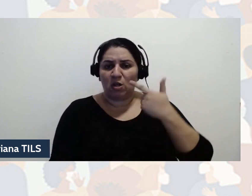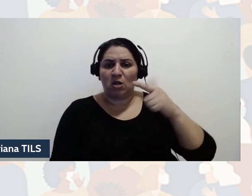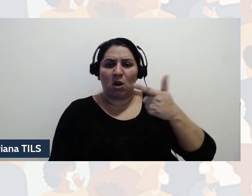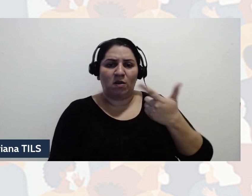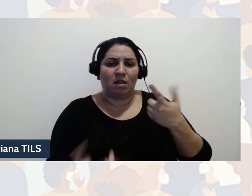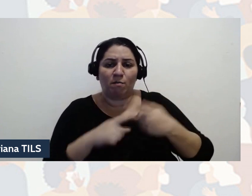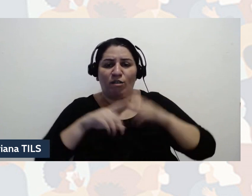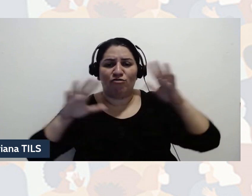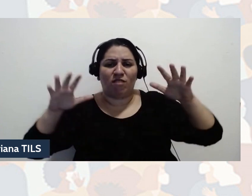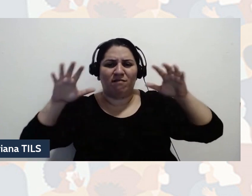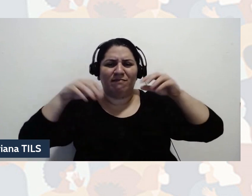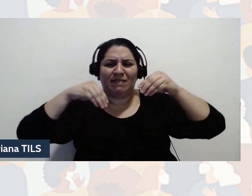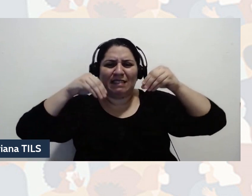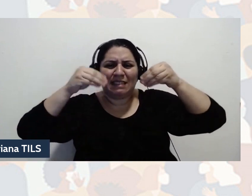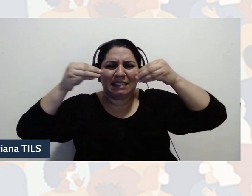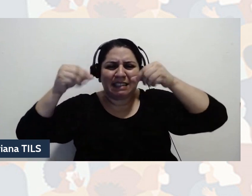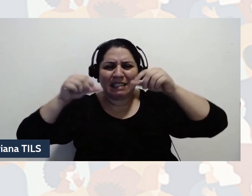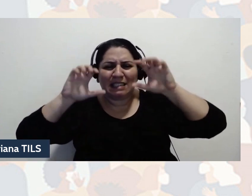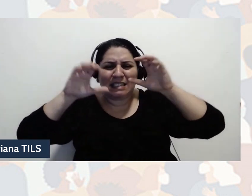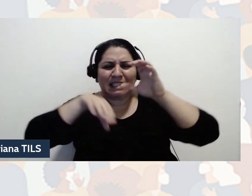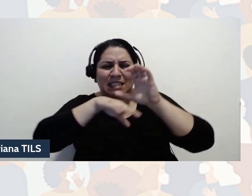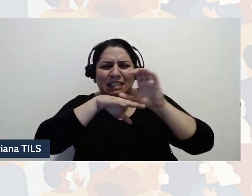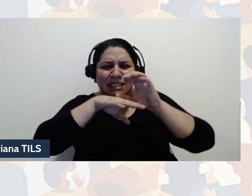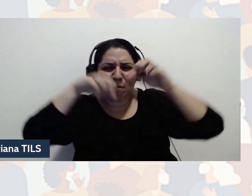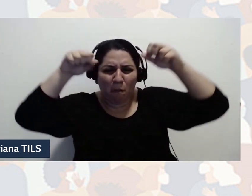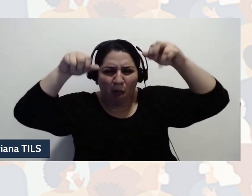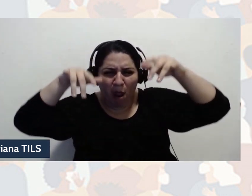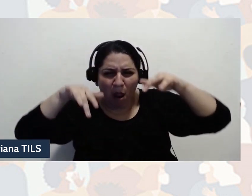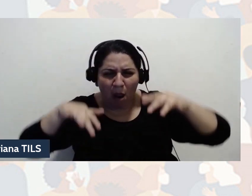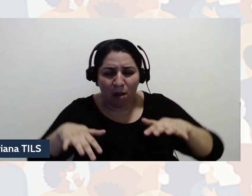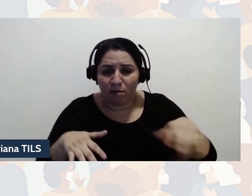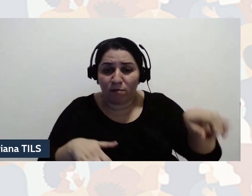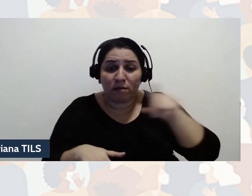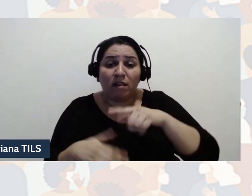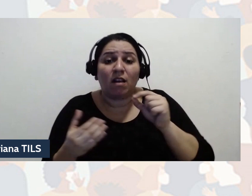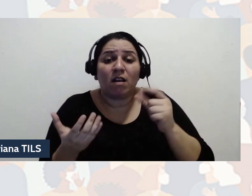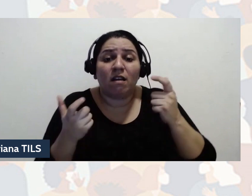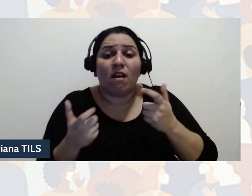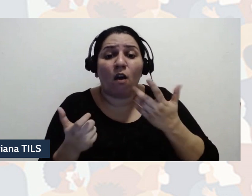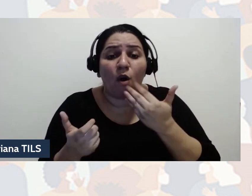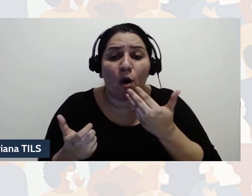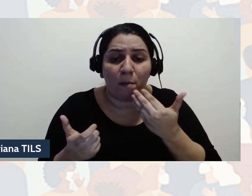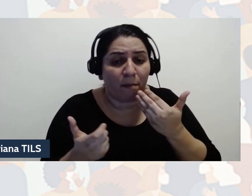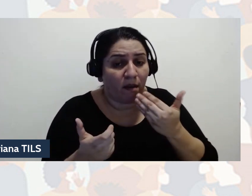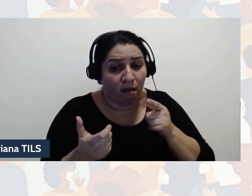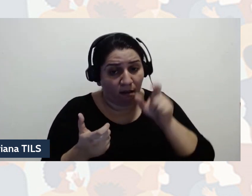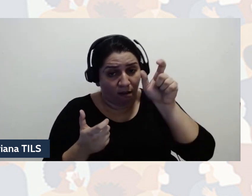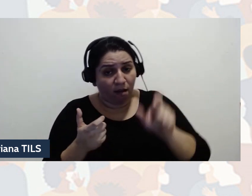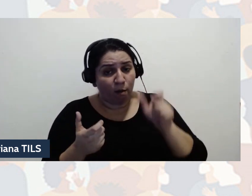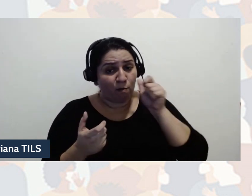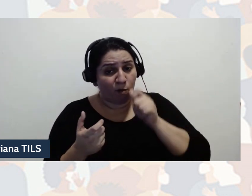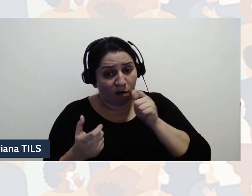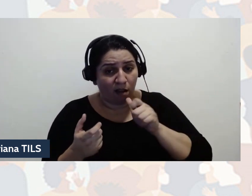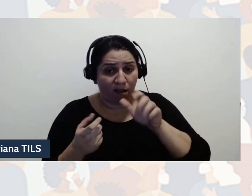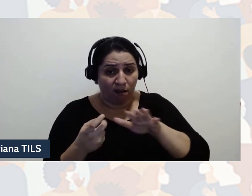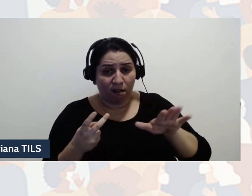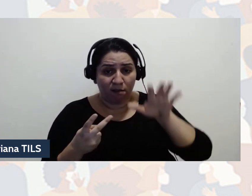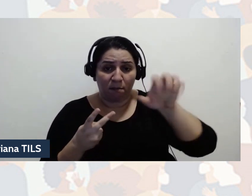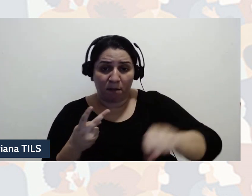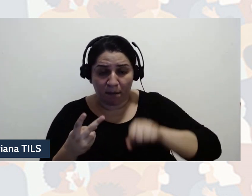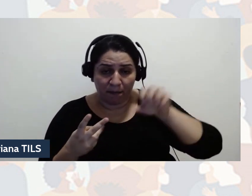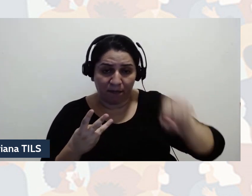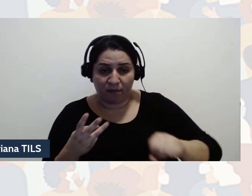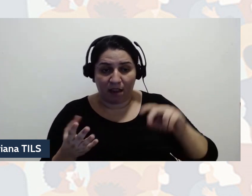solo, as mulheres e crianças se transformam nas únicas fontes de proteína. Nesse mundo pós-apocalíptico, após um evento